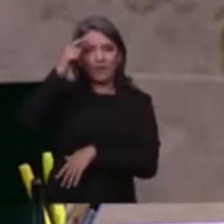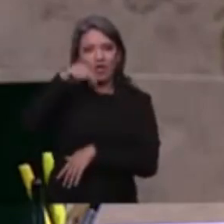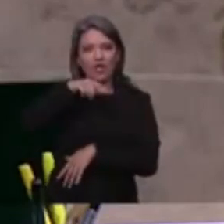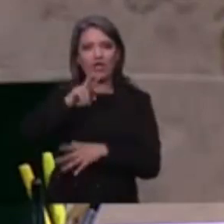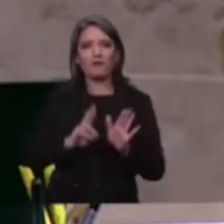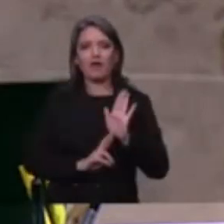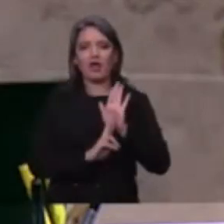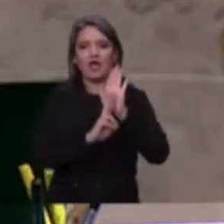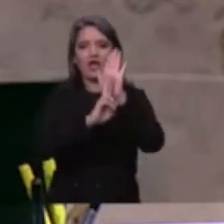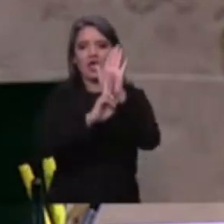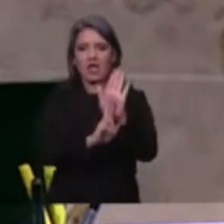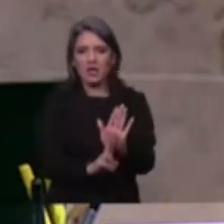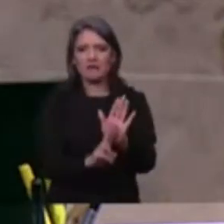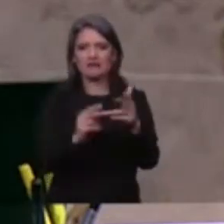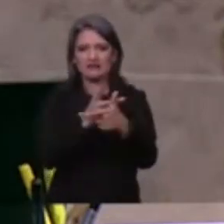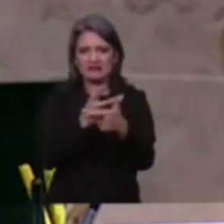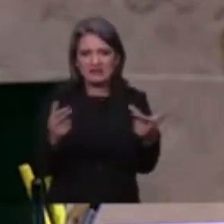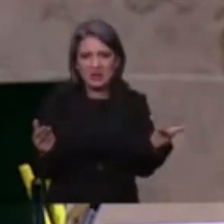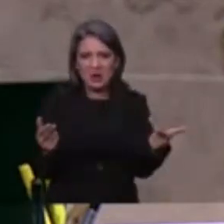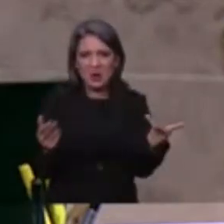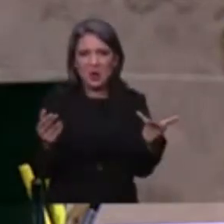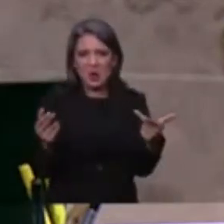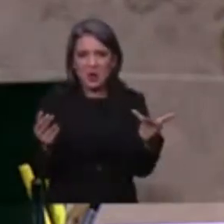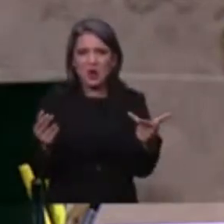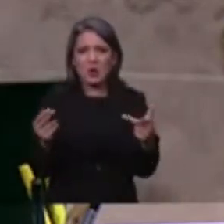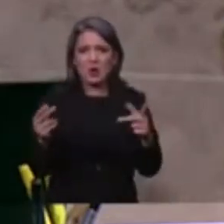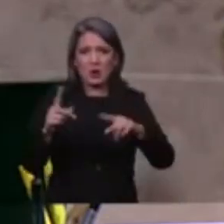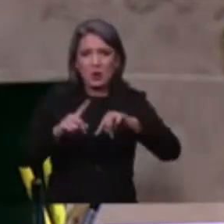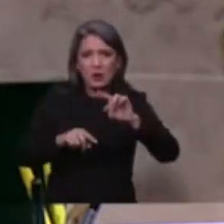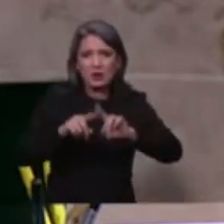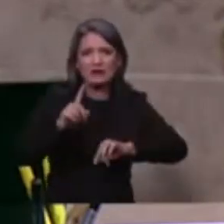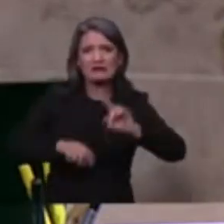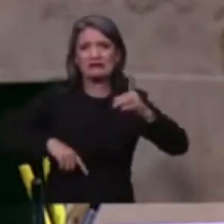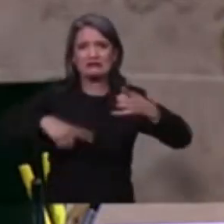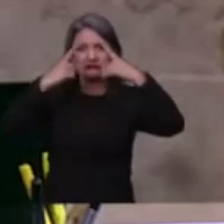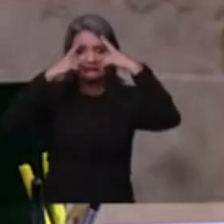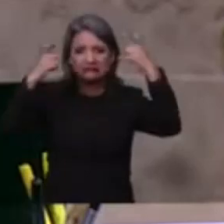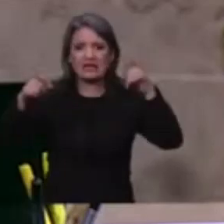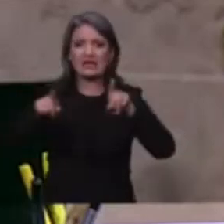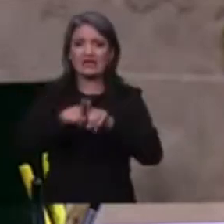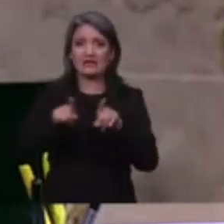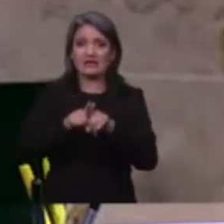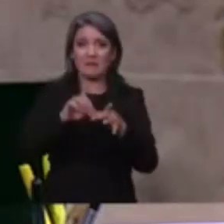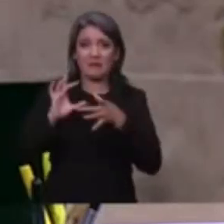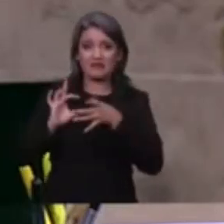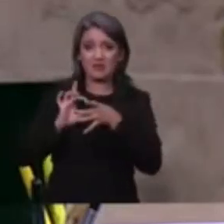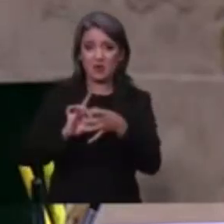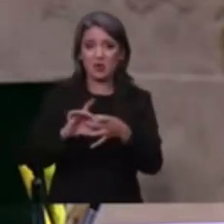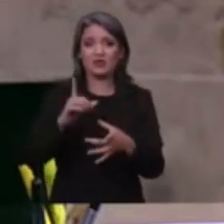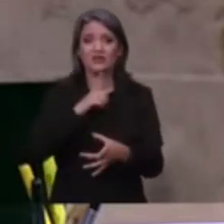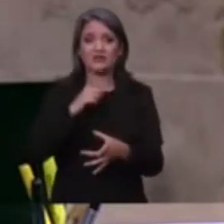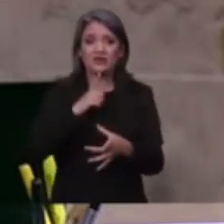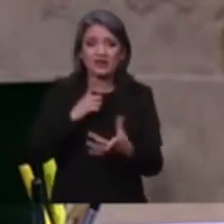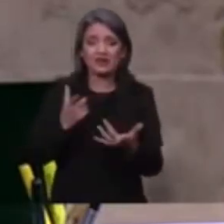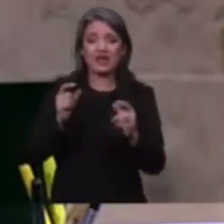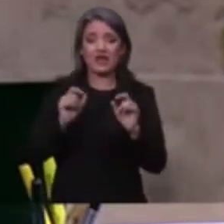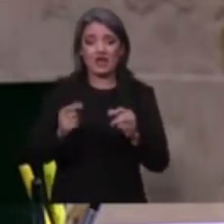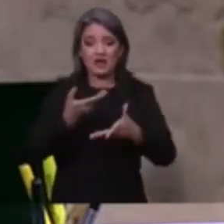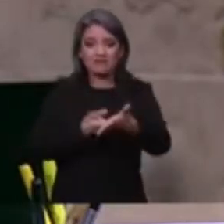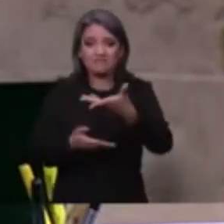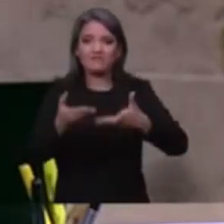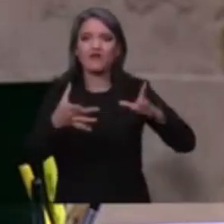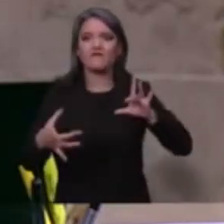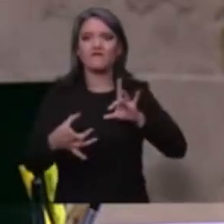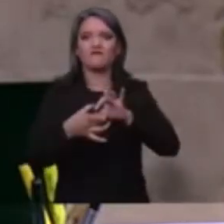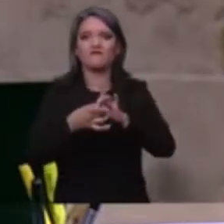representação do encarpado e dentro de um contexto de multidão caracterizado por mútua e recíproca